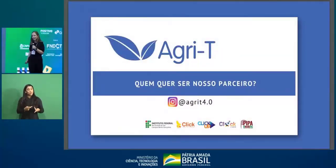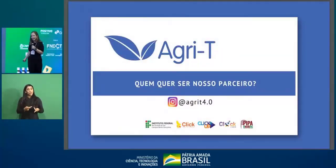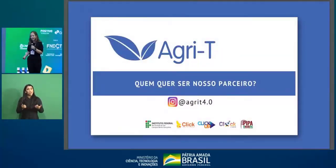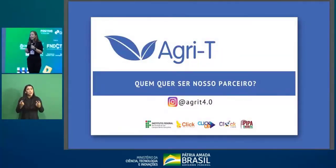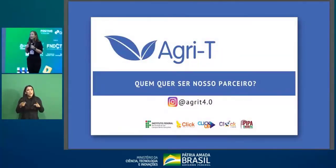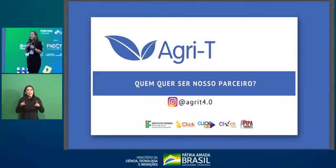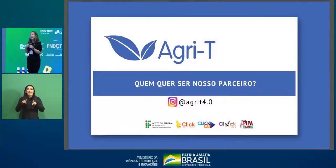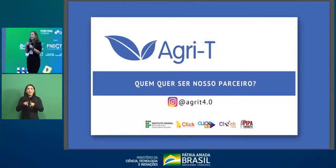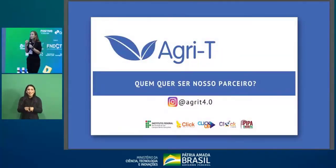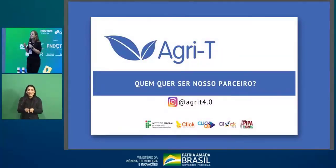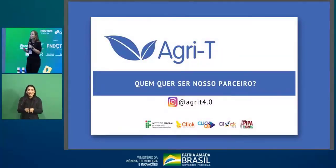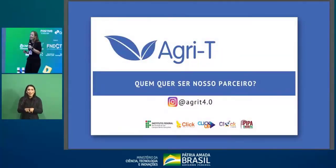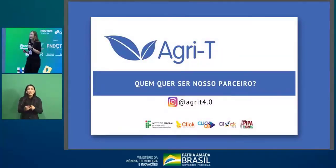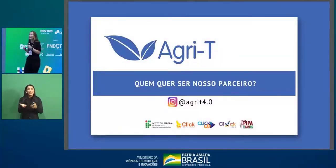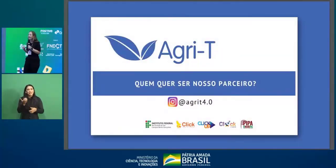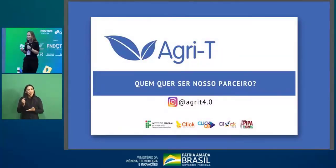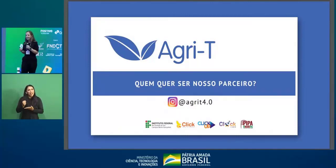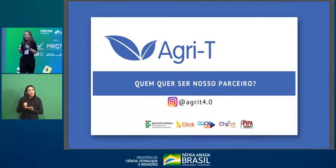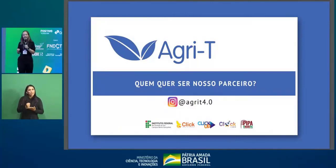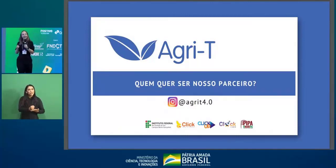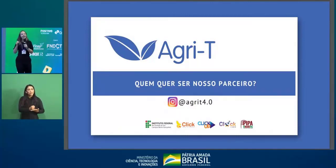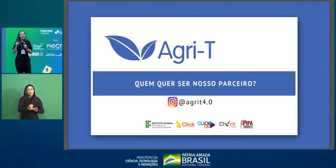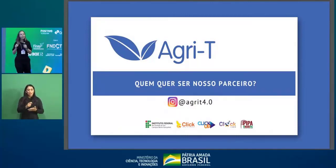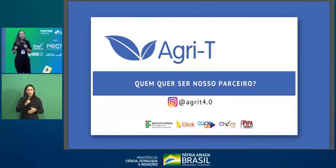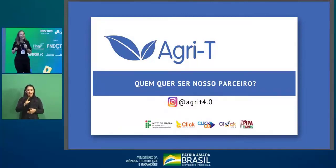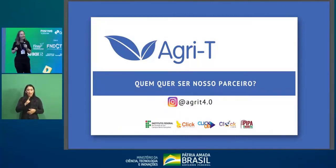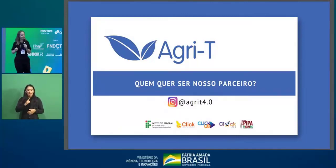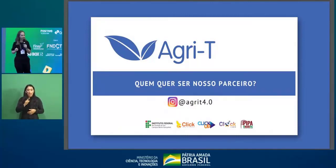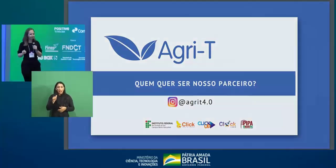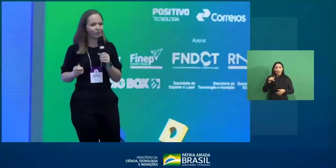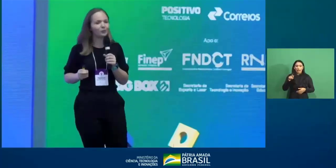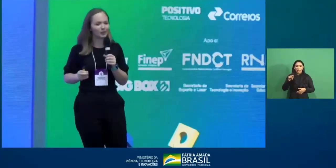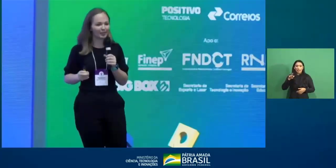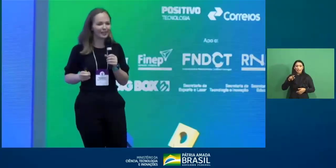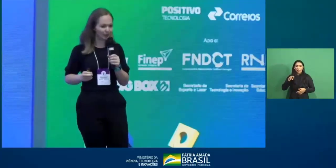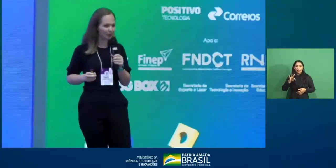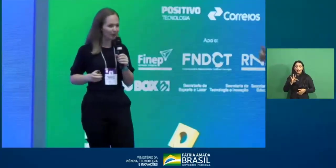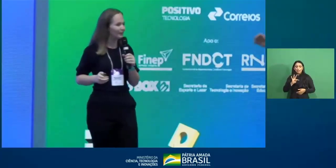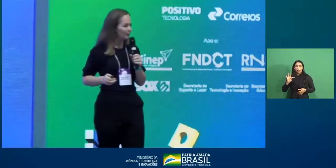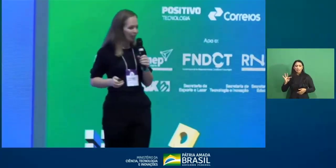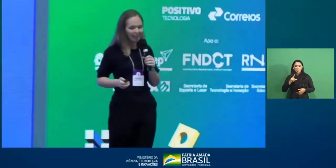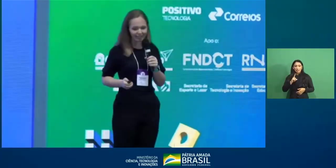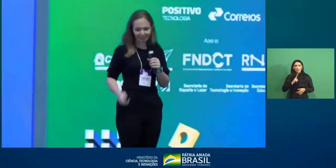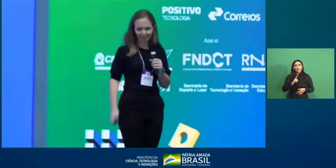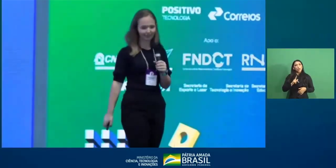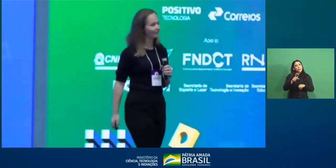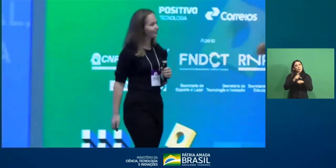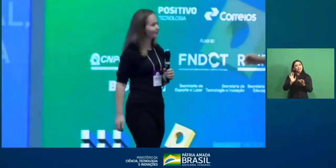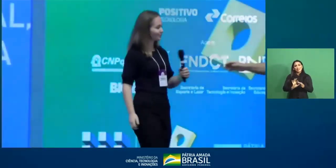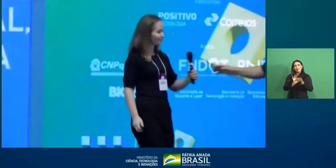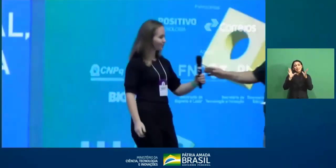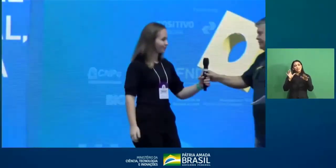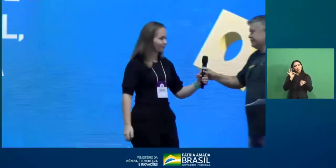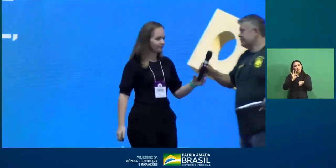nosso parceiro? Quem quer auxiliar a AgriT a ter um país livre de moscas das frutas? Obrigada.